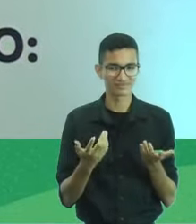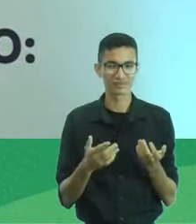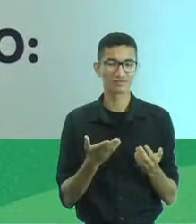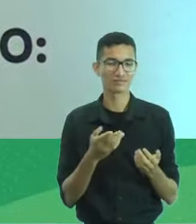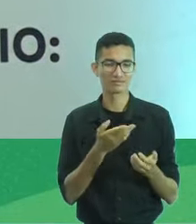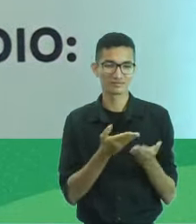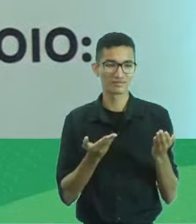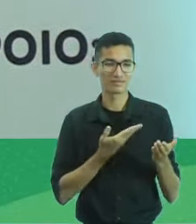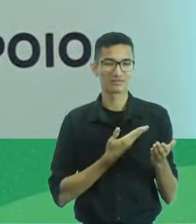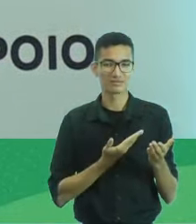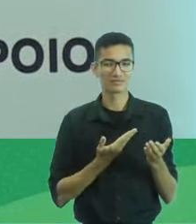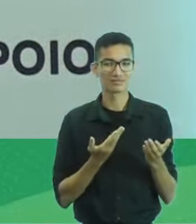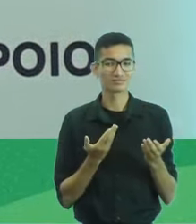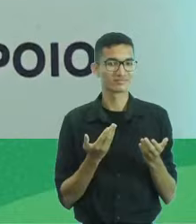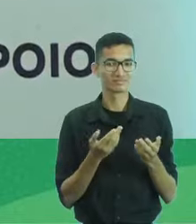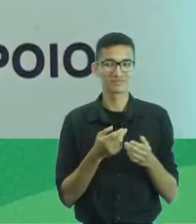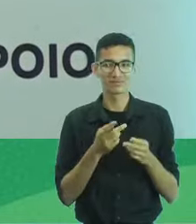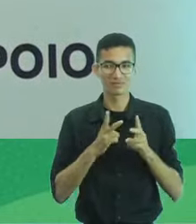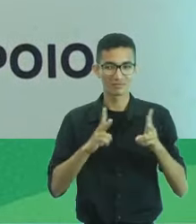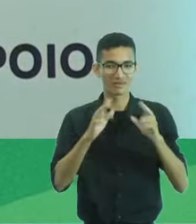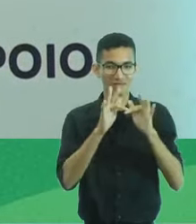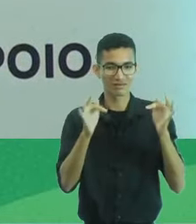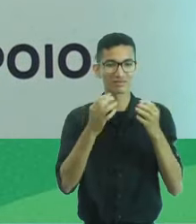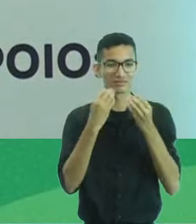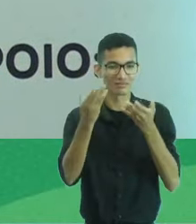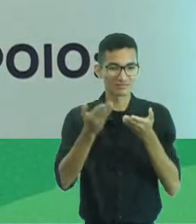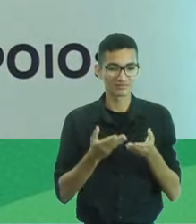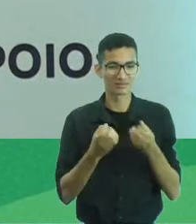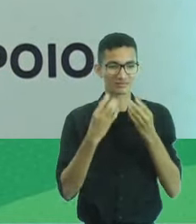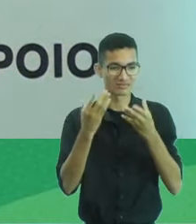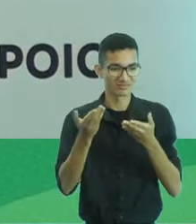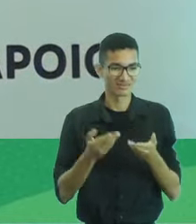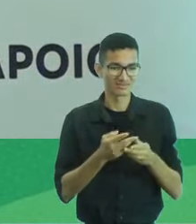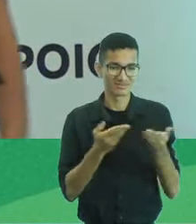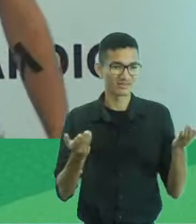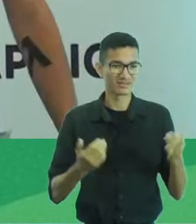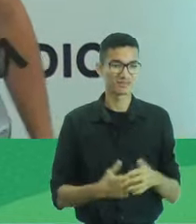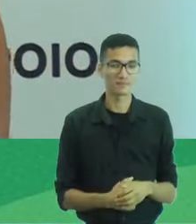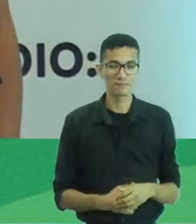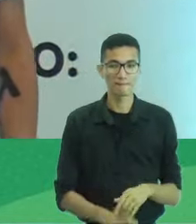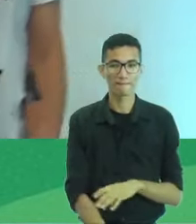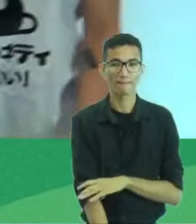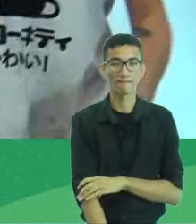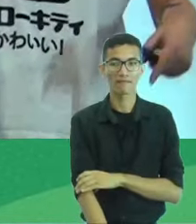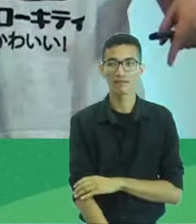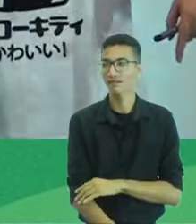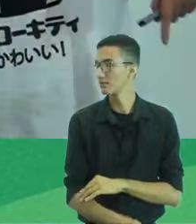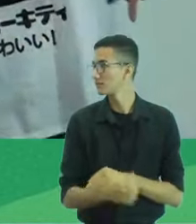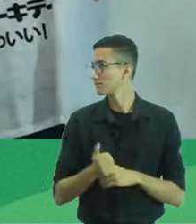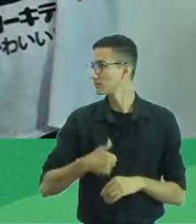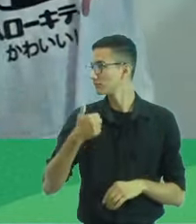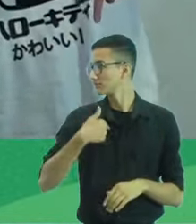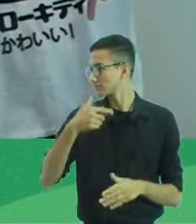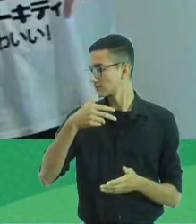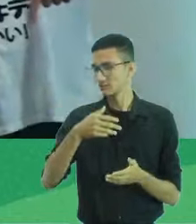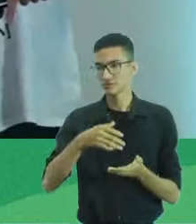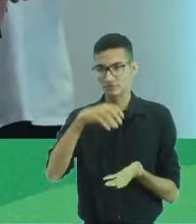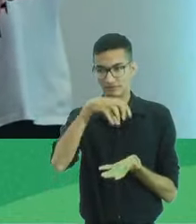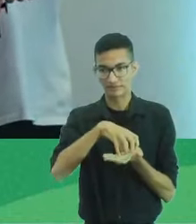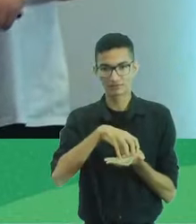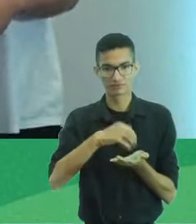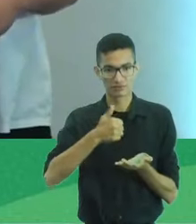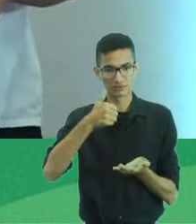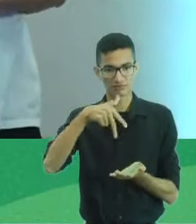Python continua frases assim boas-vindas Olá pessoas como vão vocês é melhor você ficar aqui no meio